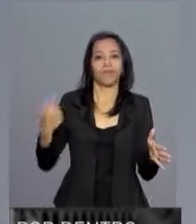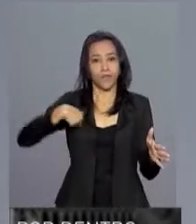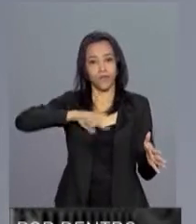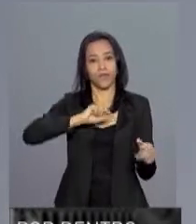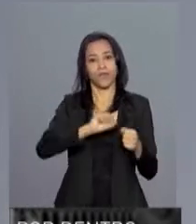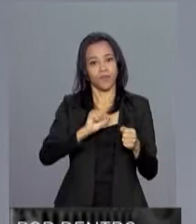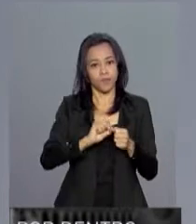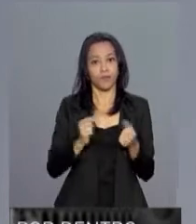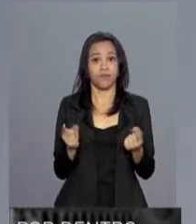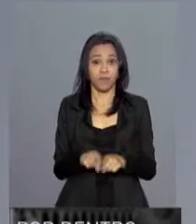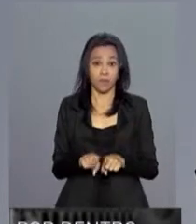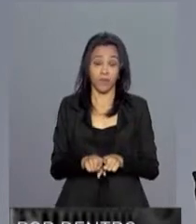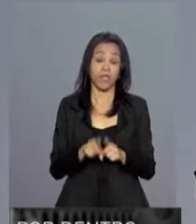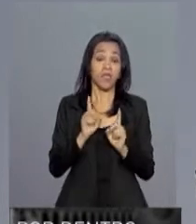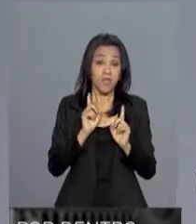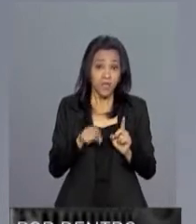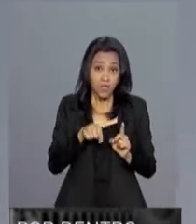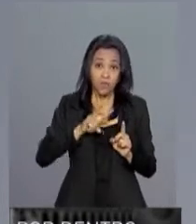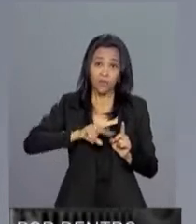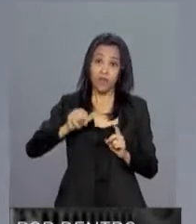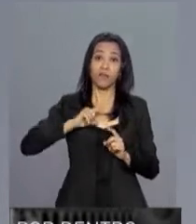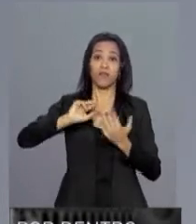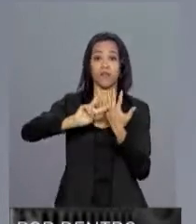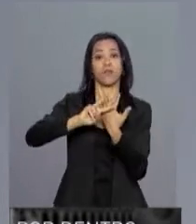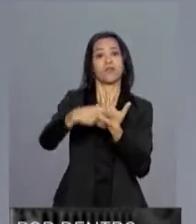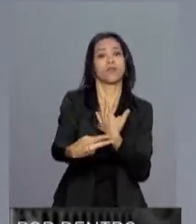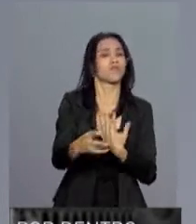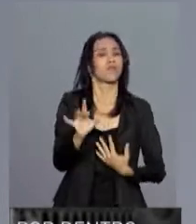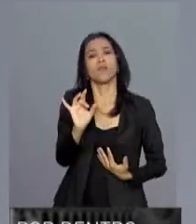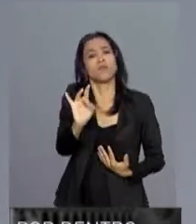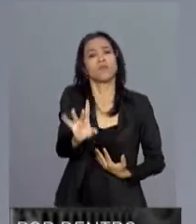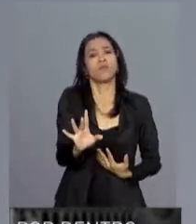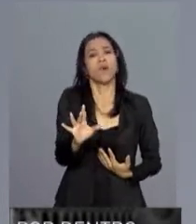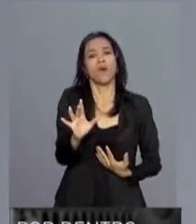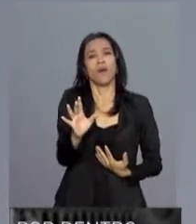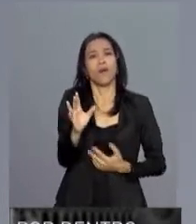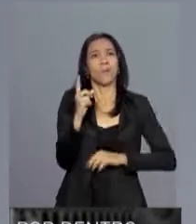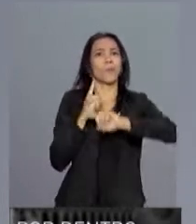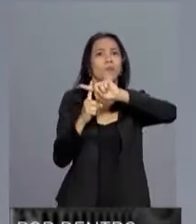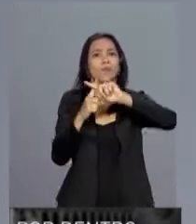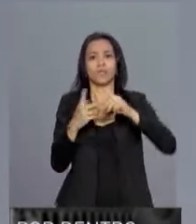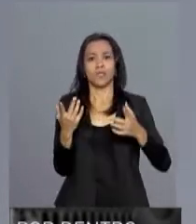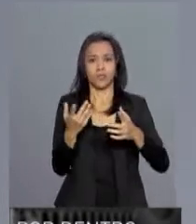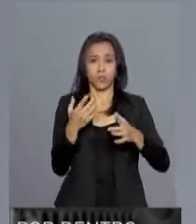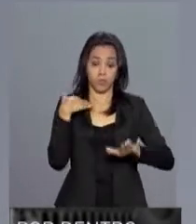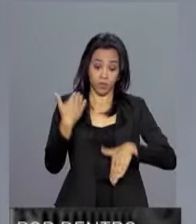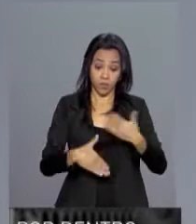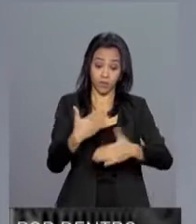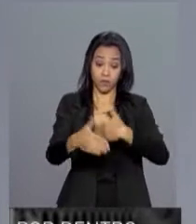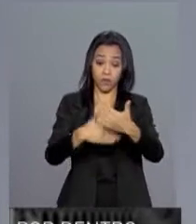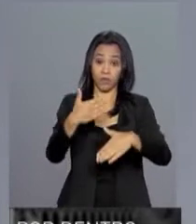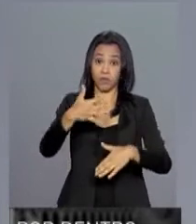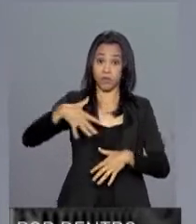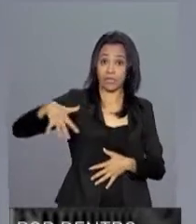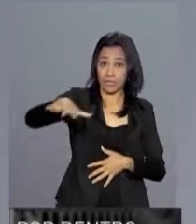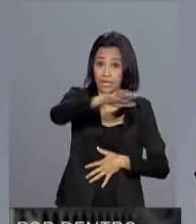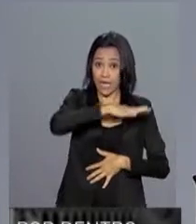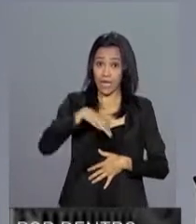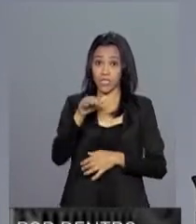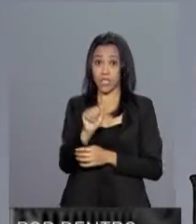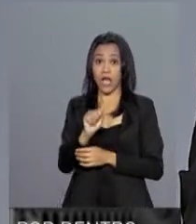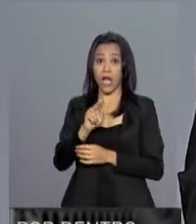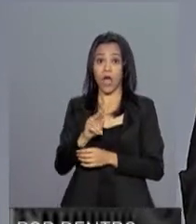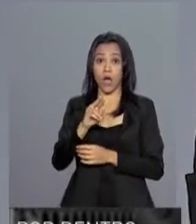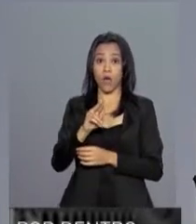resultar não apenas é em algo positivo para o desenvolvimento do setor audiovisual mas